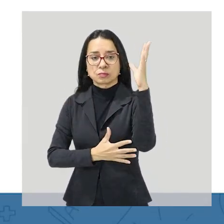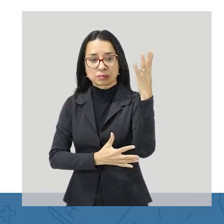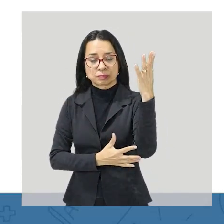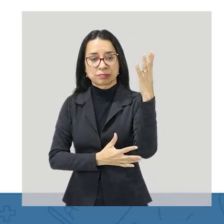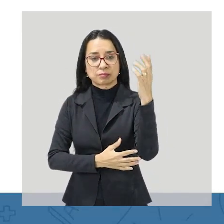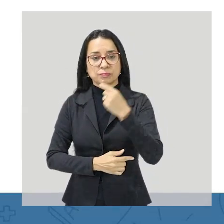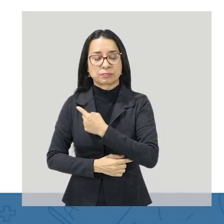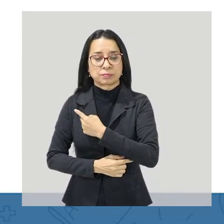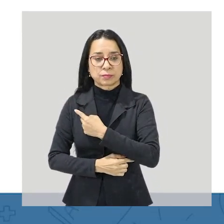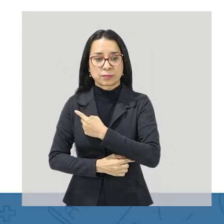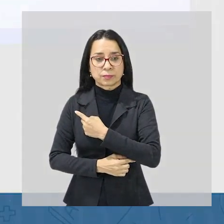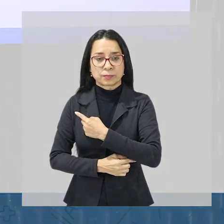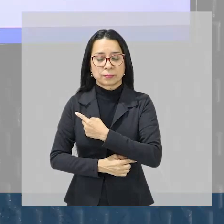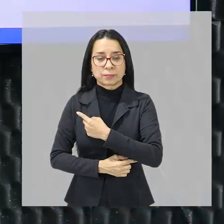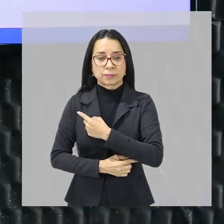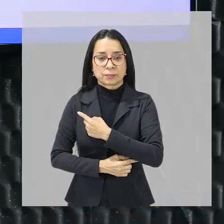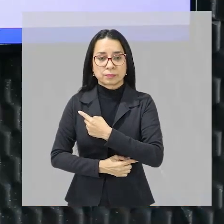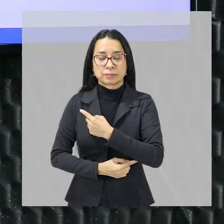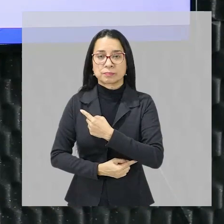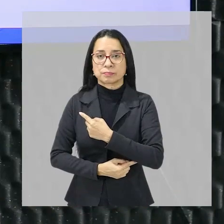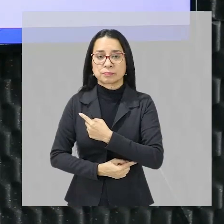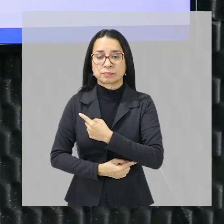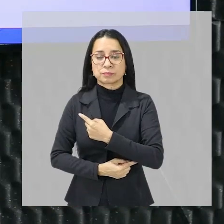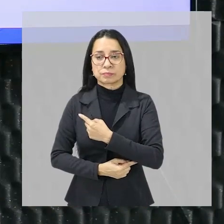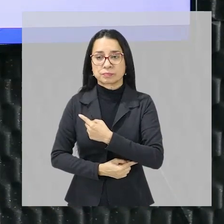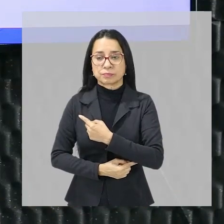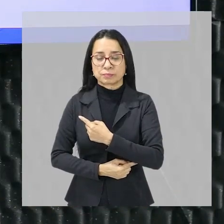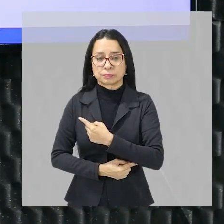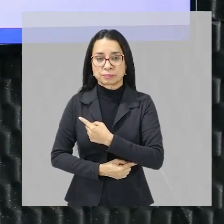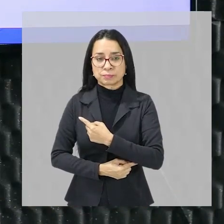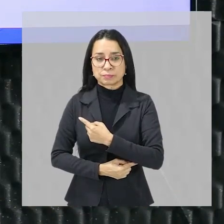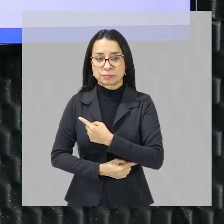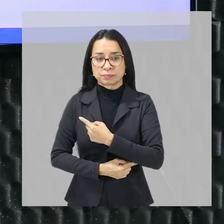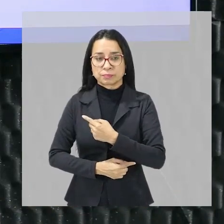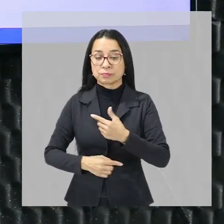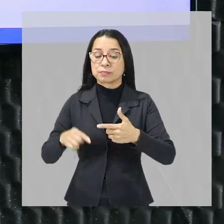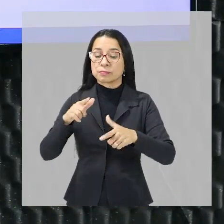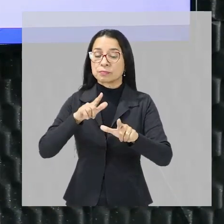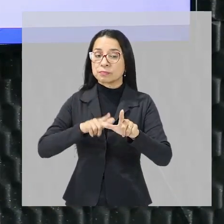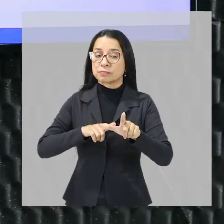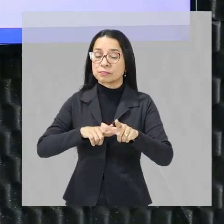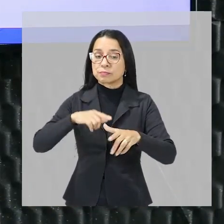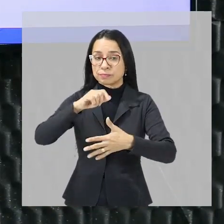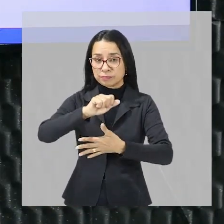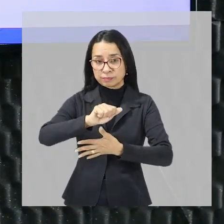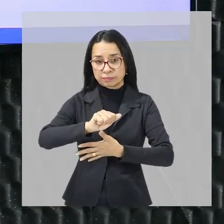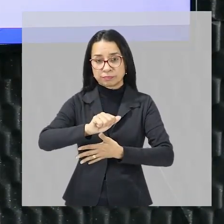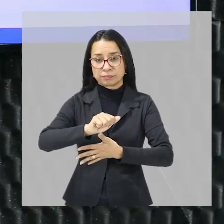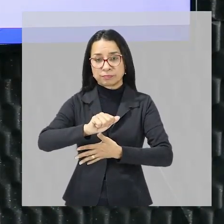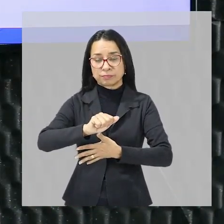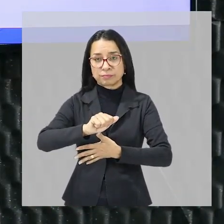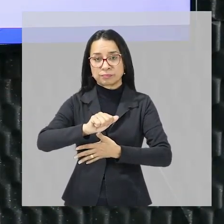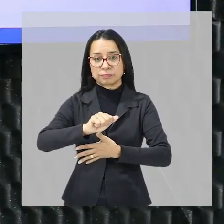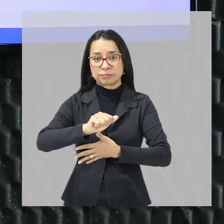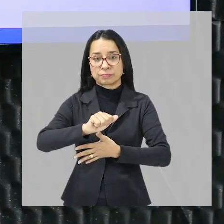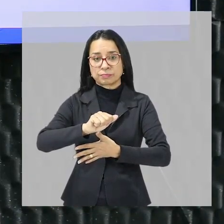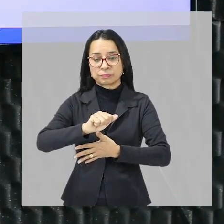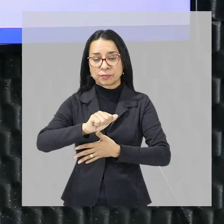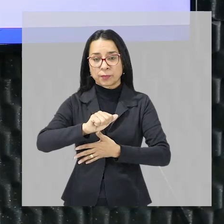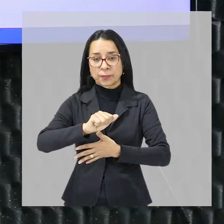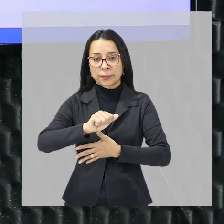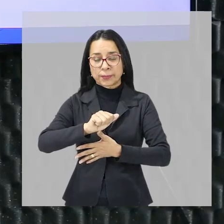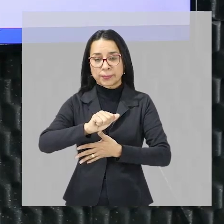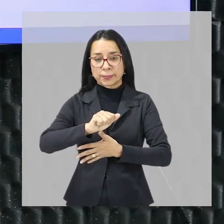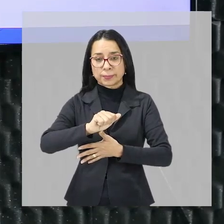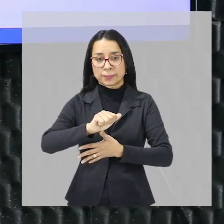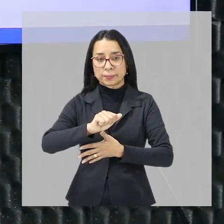A. Houve nesse movimento, nessa mobilização, um protagonismo, uma importância dos